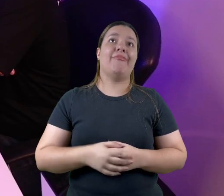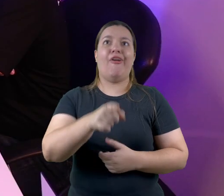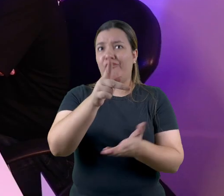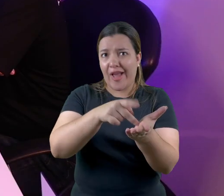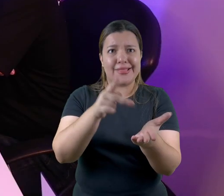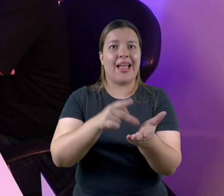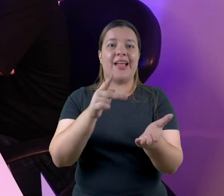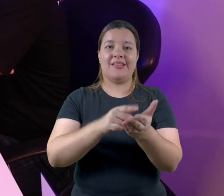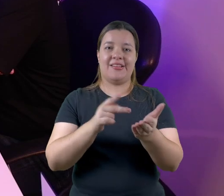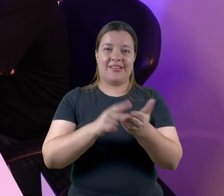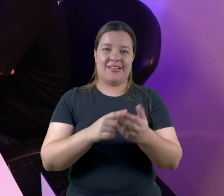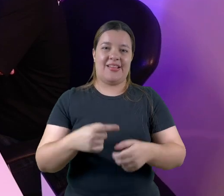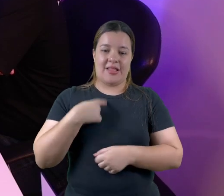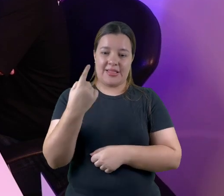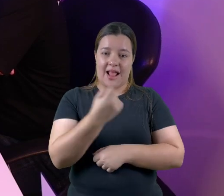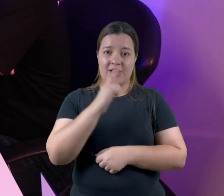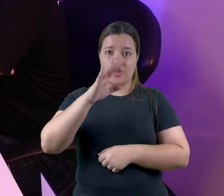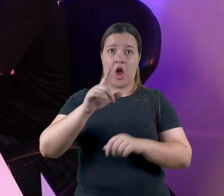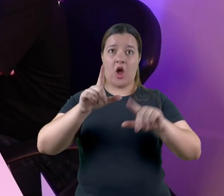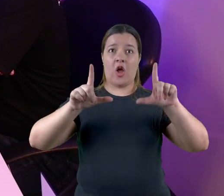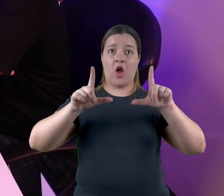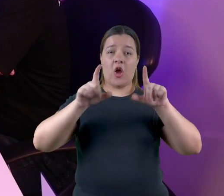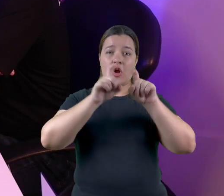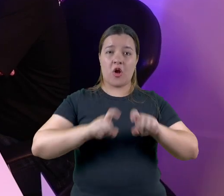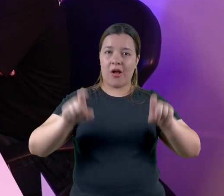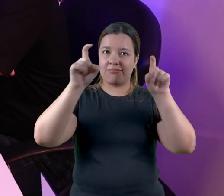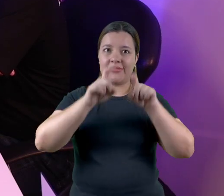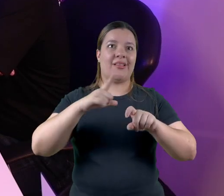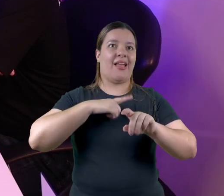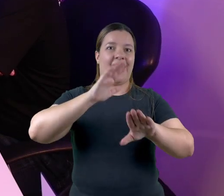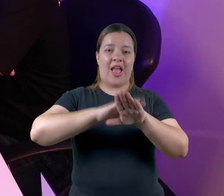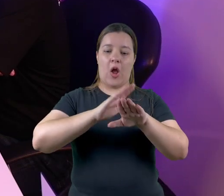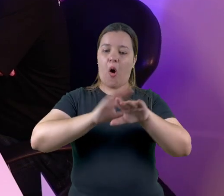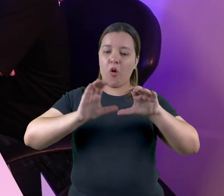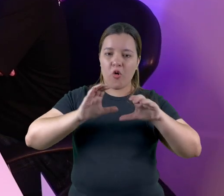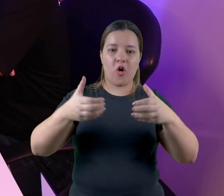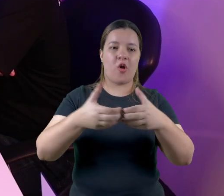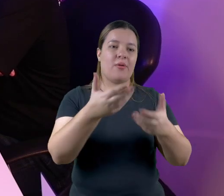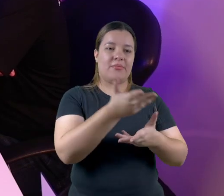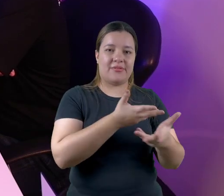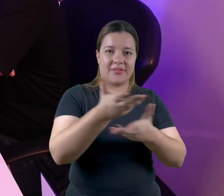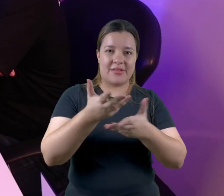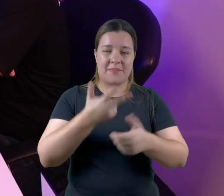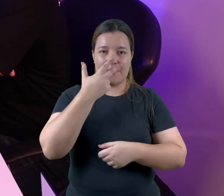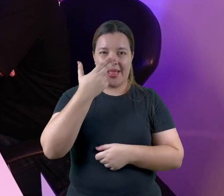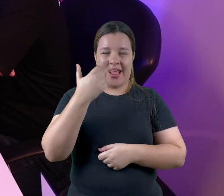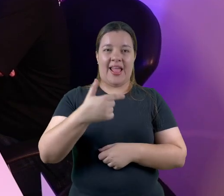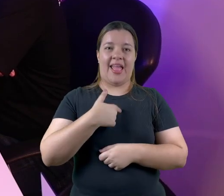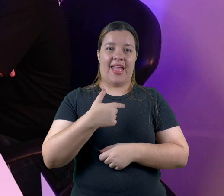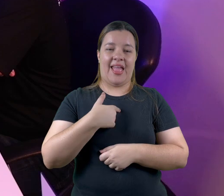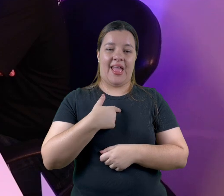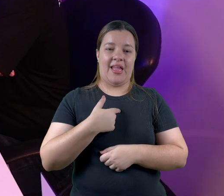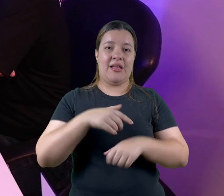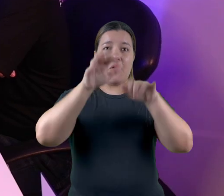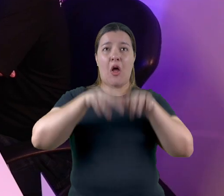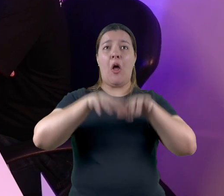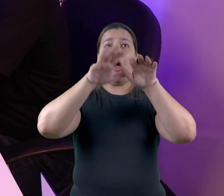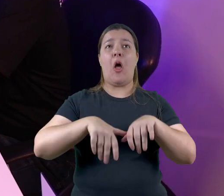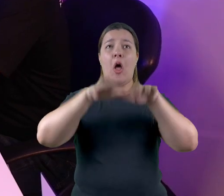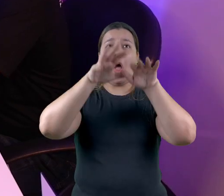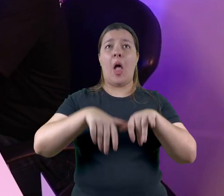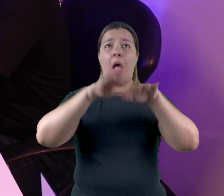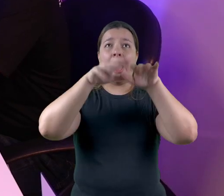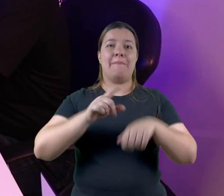você não trabalha você não trabalha só atrás do computador né gerando gerando código a000 Pô você tem